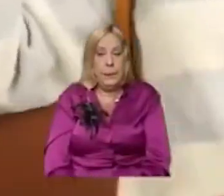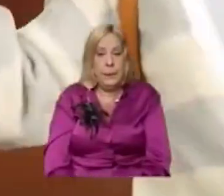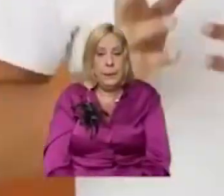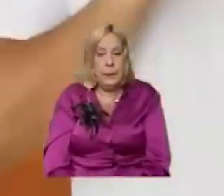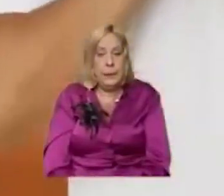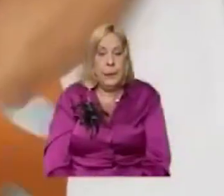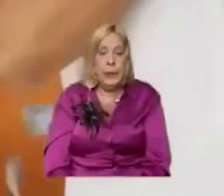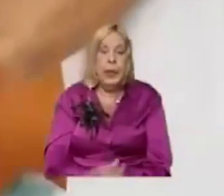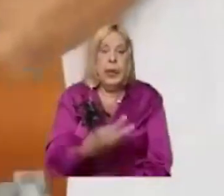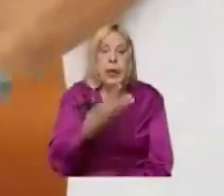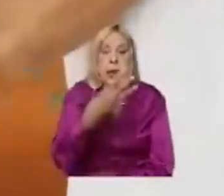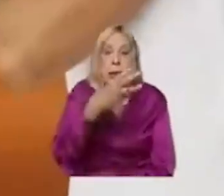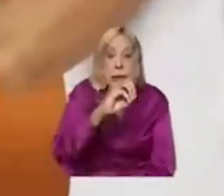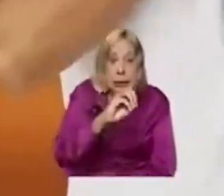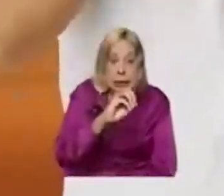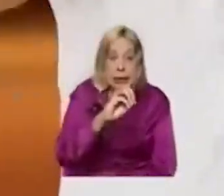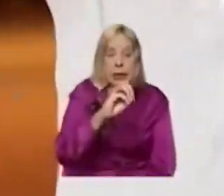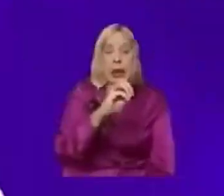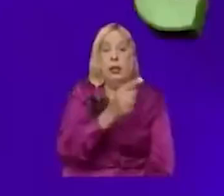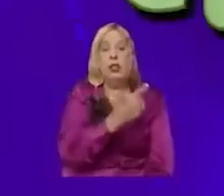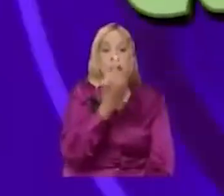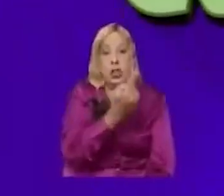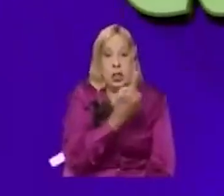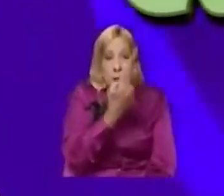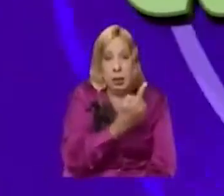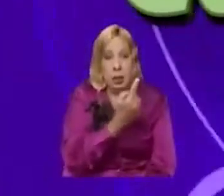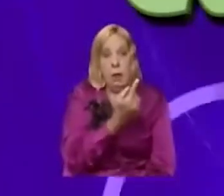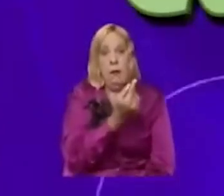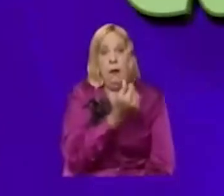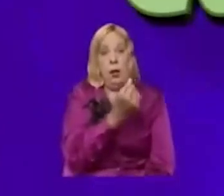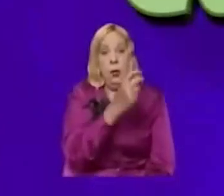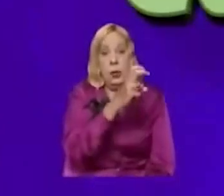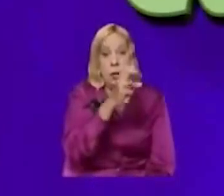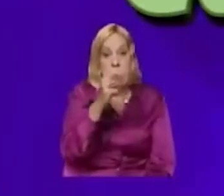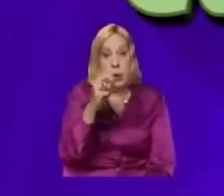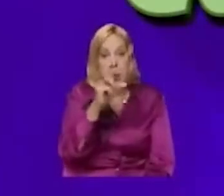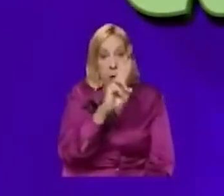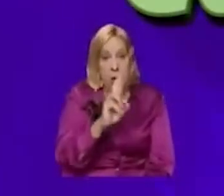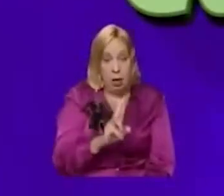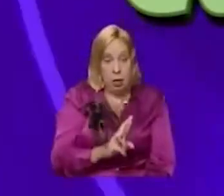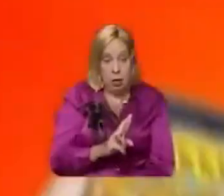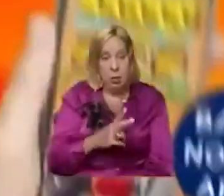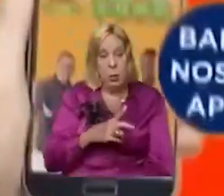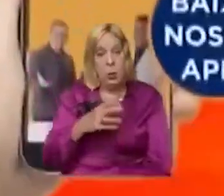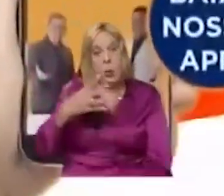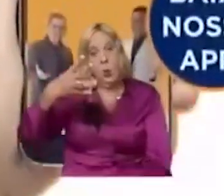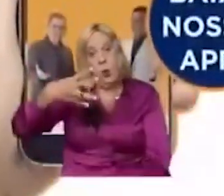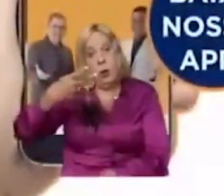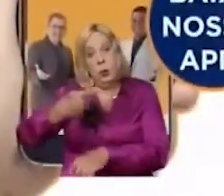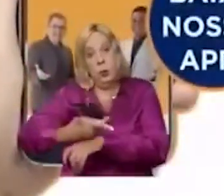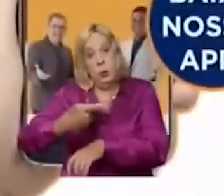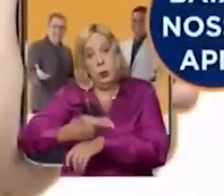quarto prêmio são 100 mil reais. Corre pra comprar seu Caju Capim.